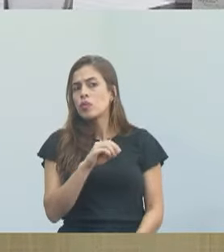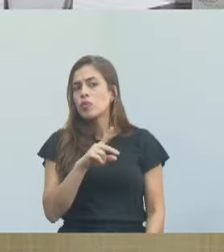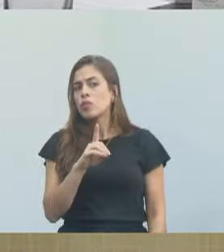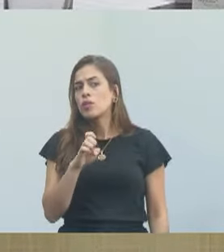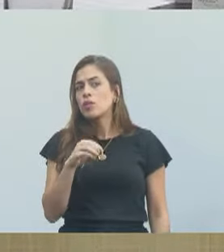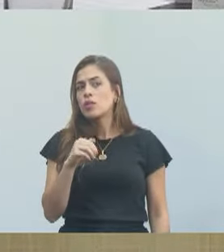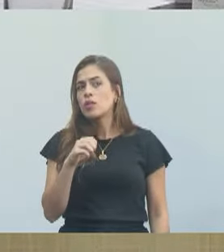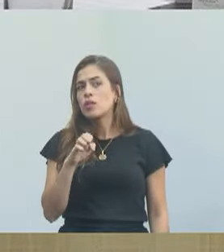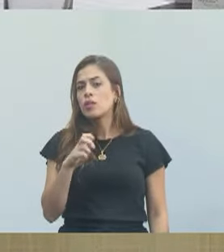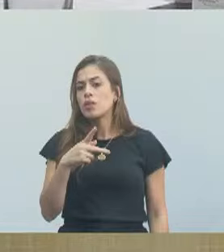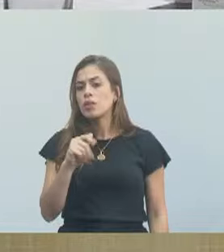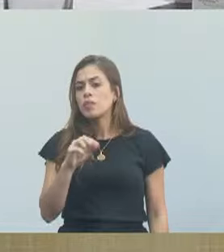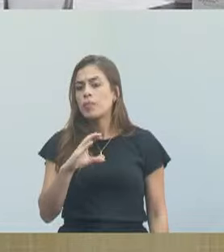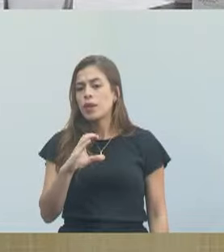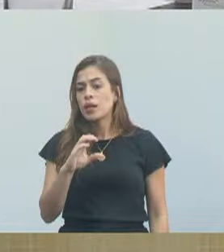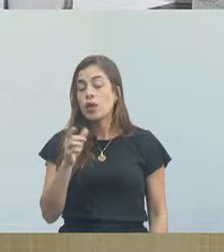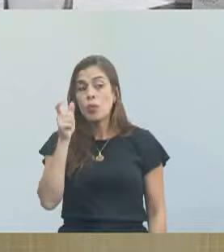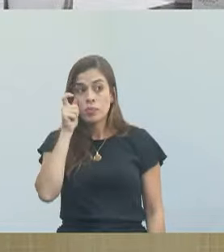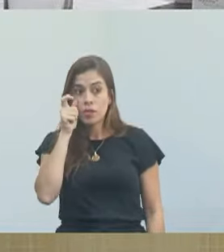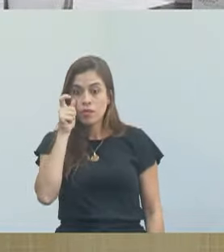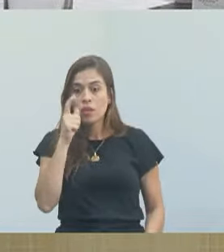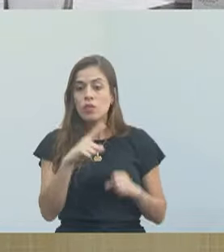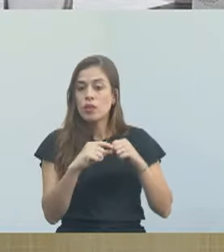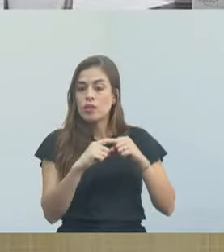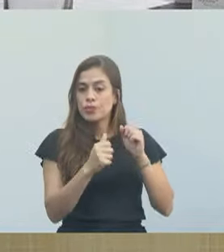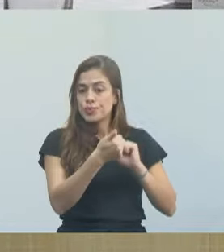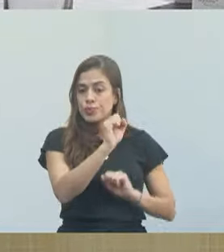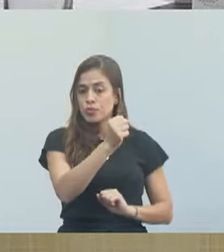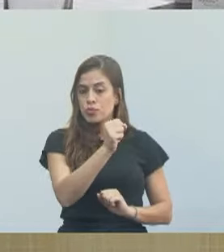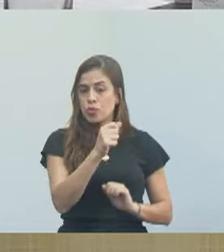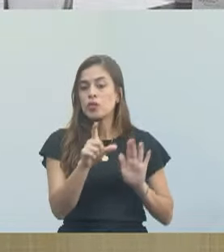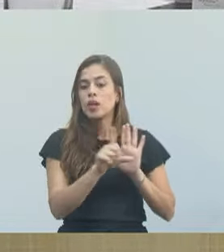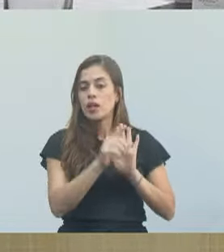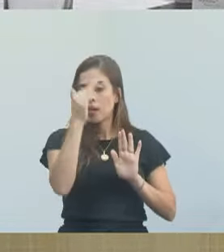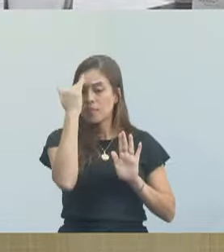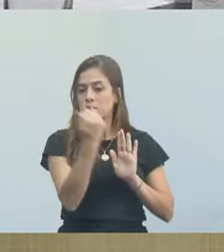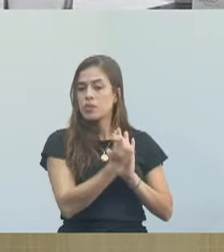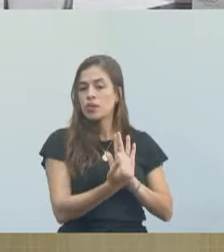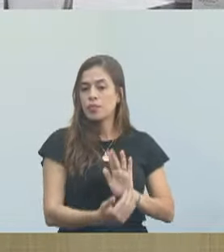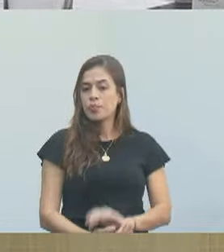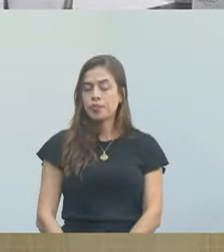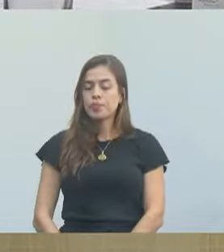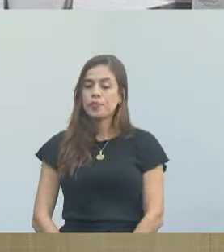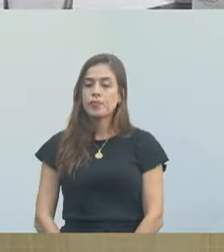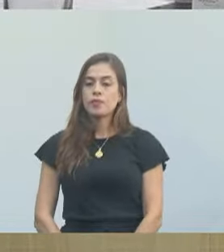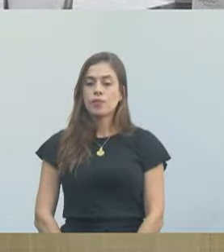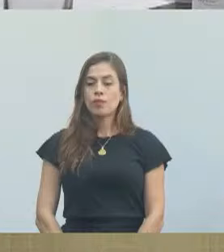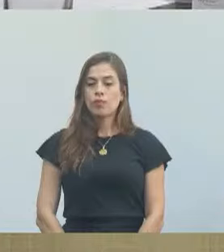CODEPAC, desde que observado pelo artigo 18 dessa lei.